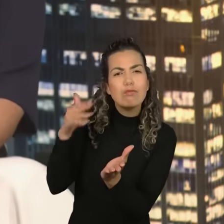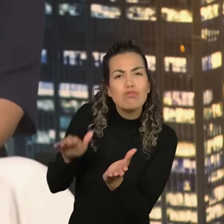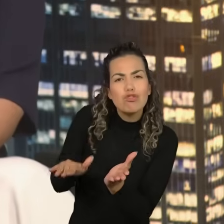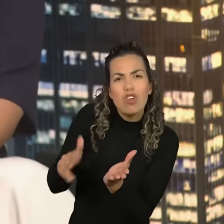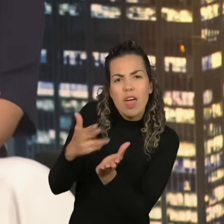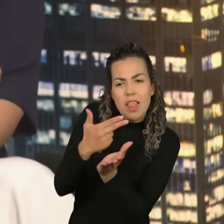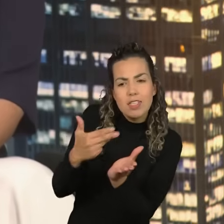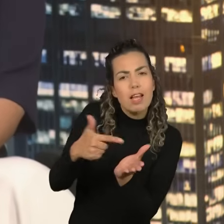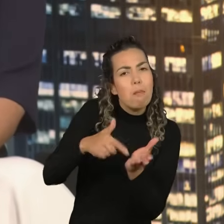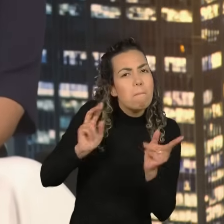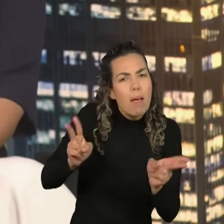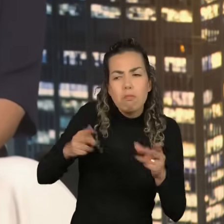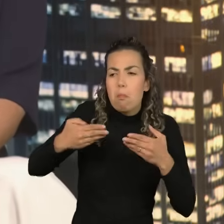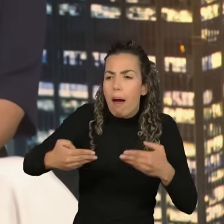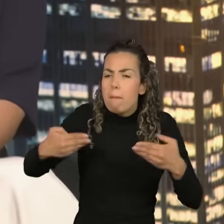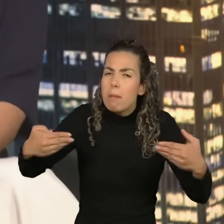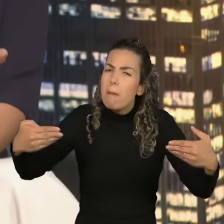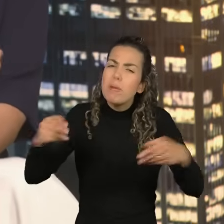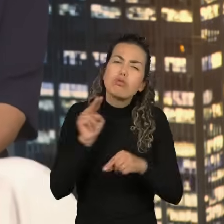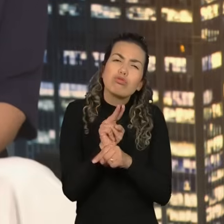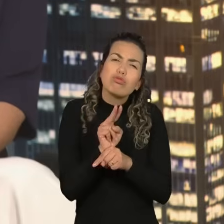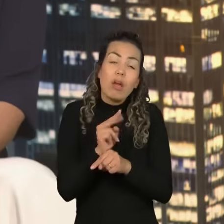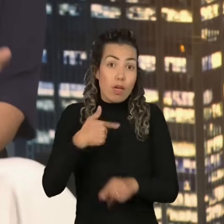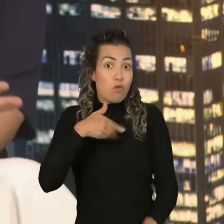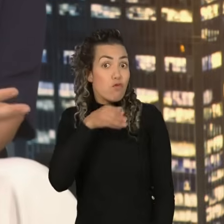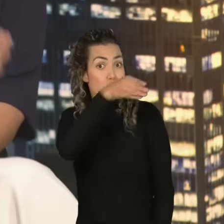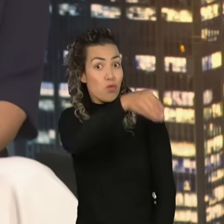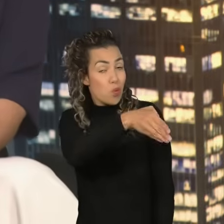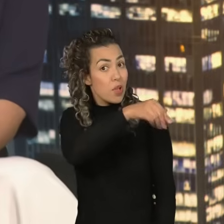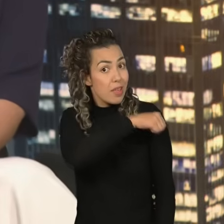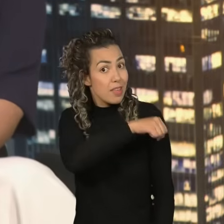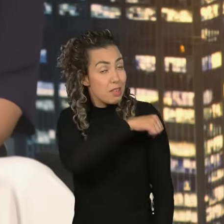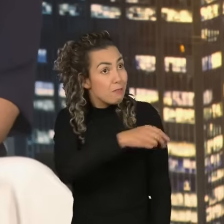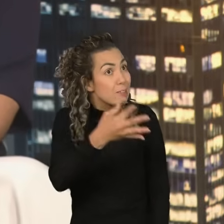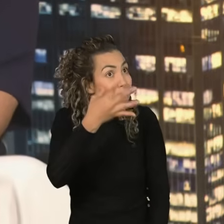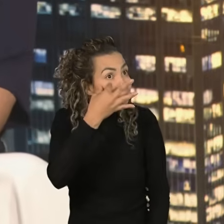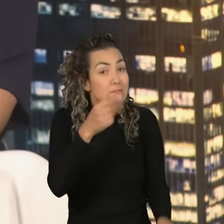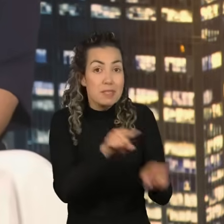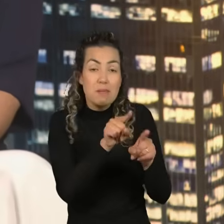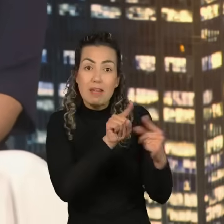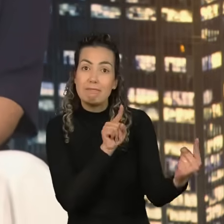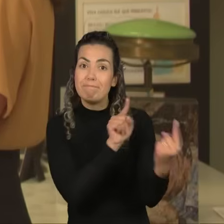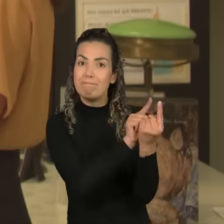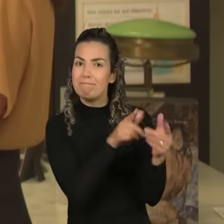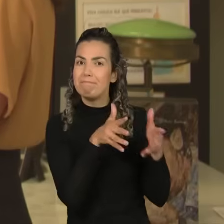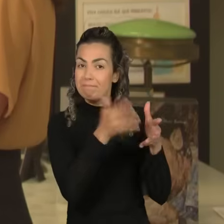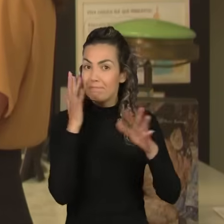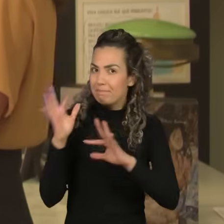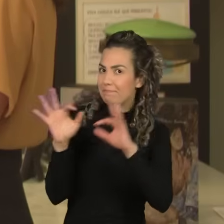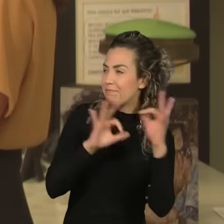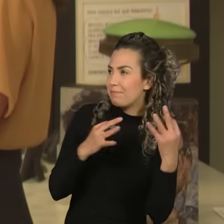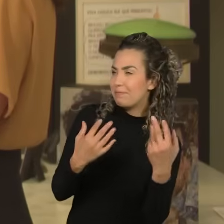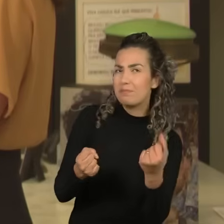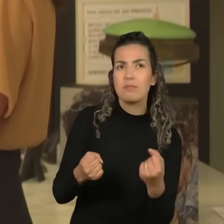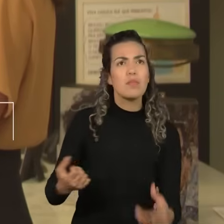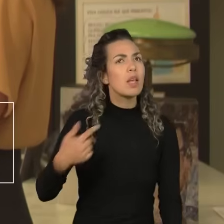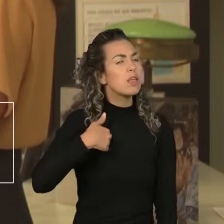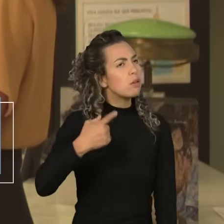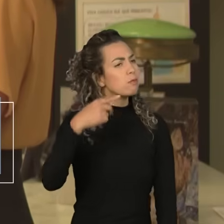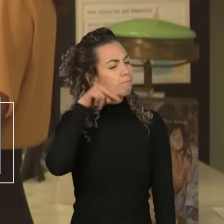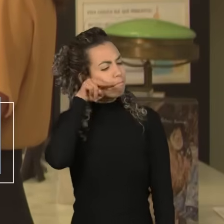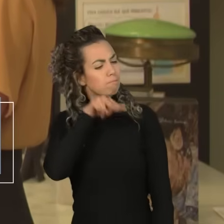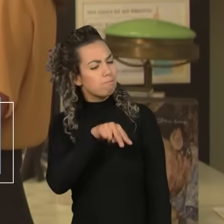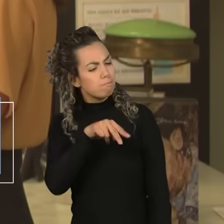sobre a carreira do filho. Eu fui ao Rio de Janeiro ver tudo isso de perto e também conversar com ela. Vamos assistir. Eu achava que ele tinha um